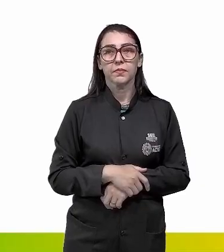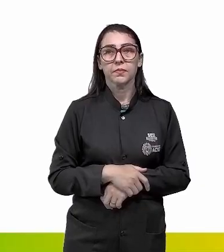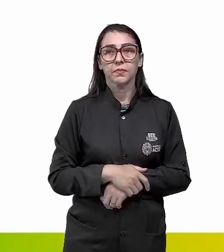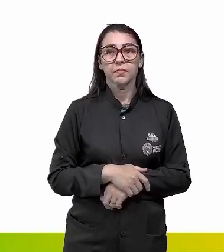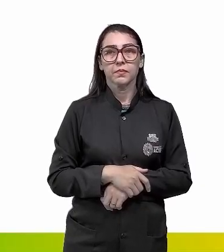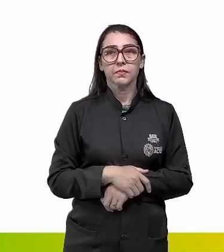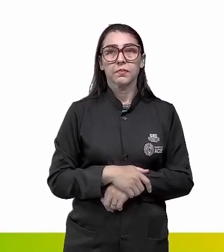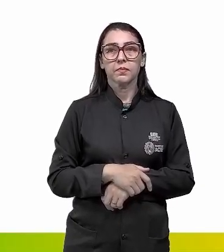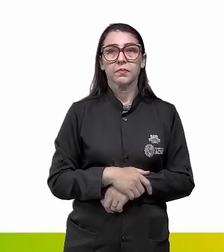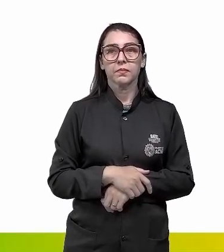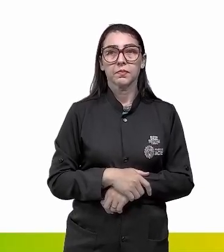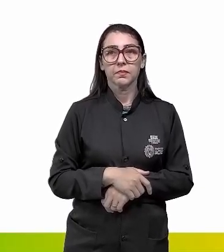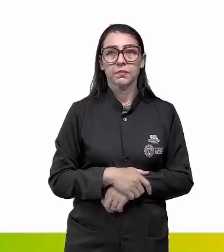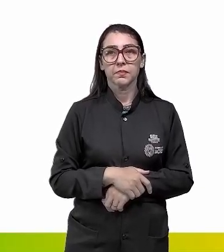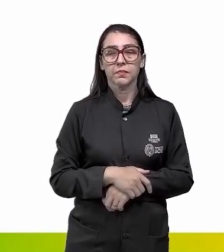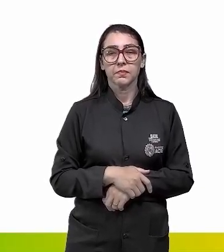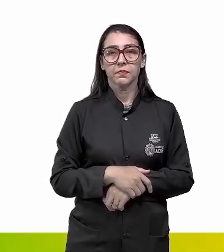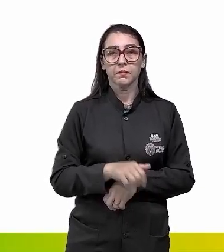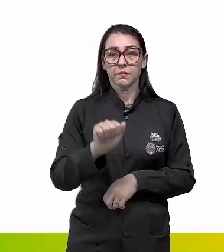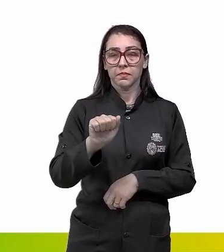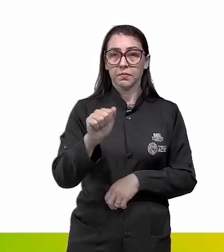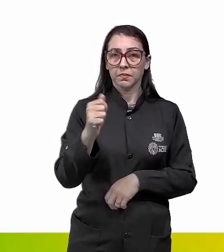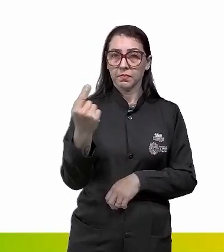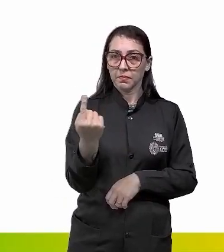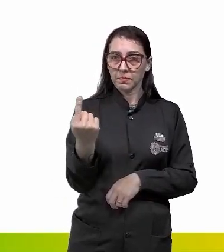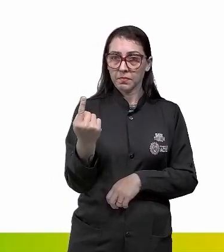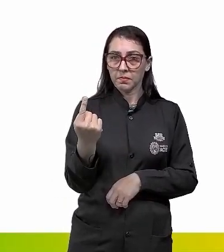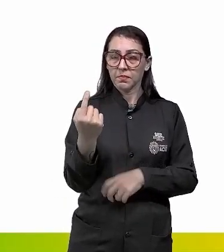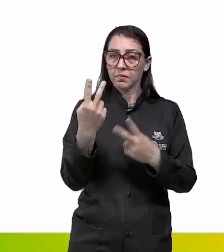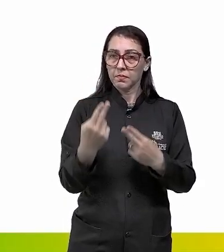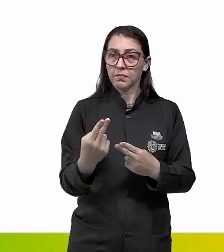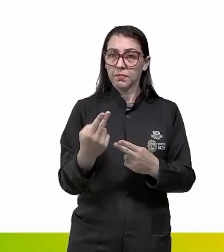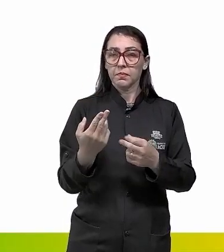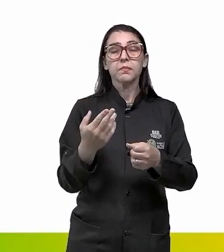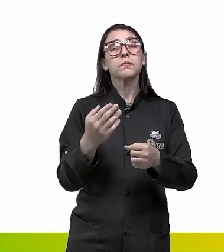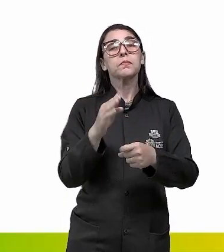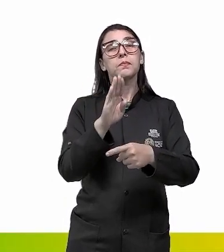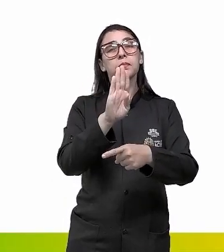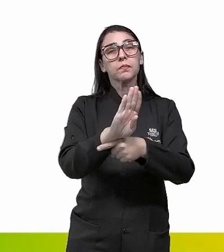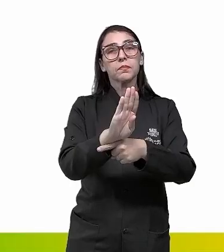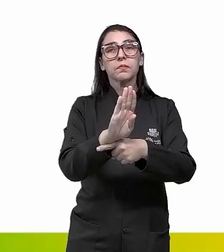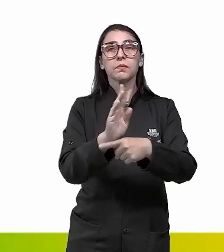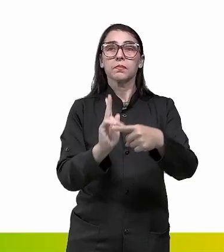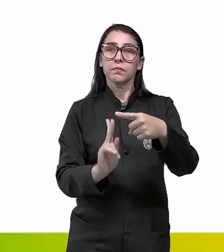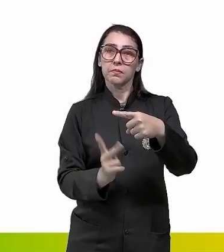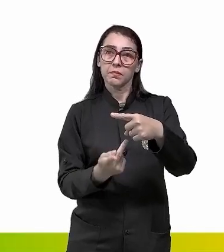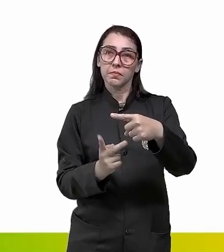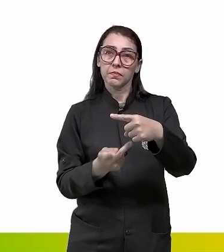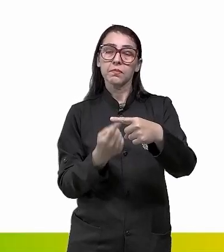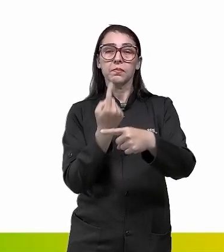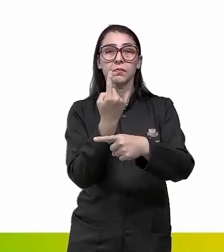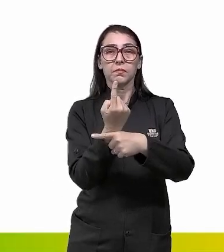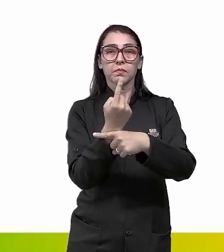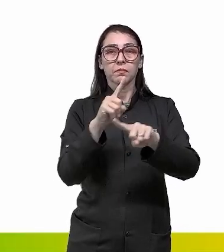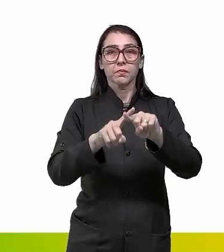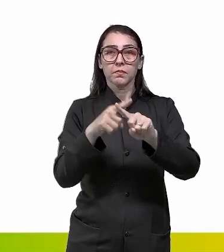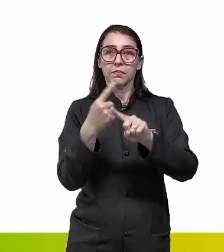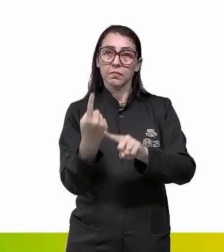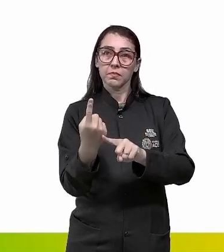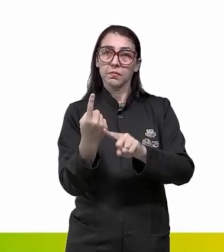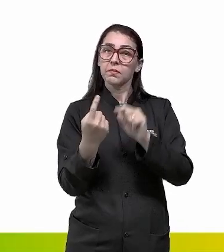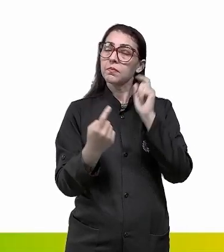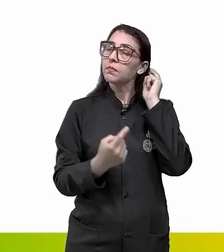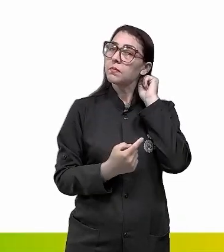A área do quadrado de lado 1 é igual base vezes altura, lembra? 1 vezes 1. Isso é